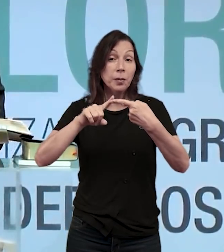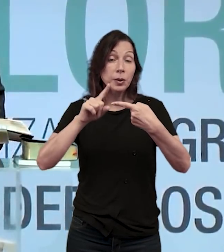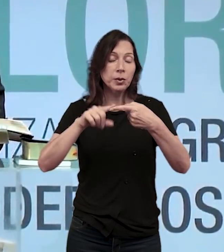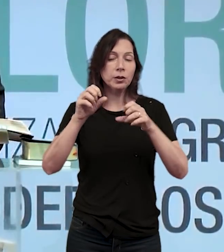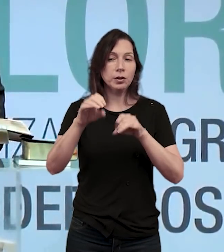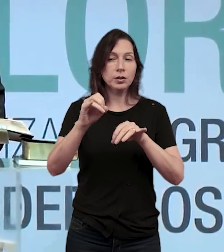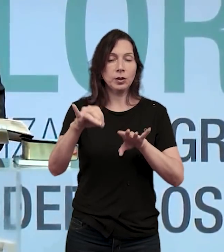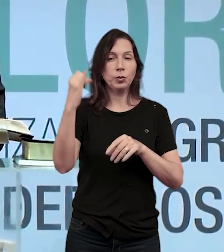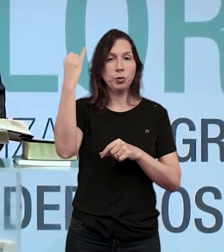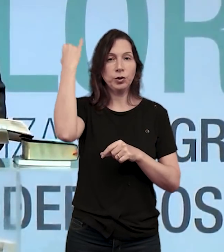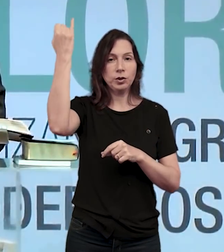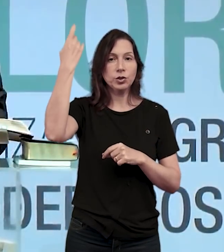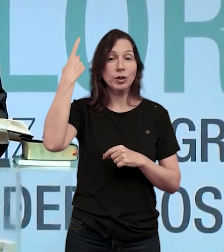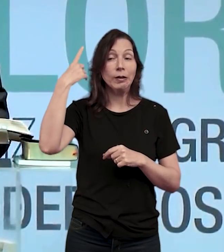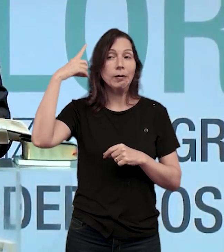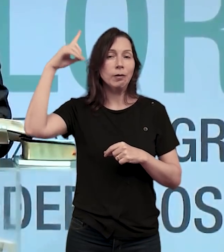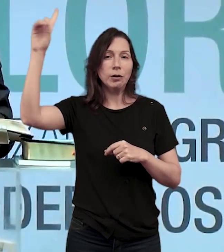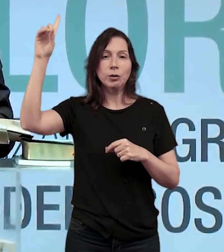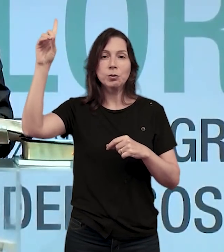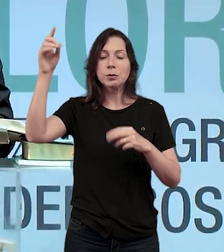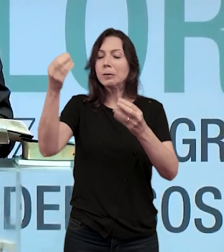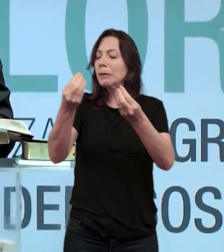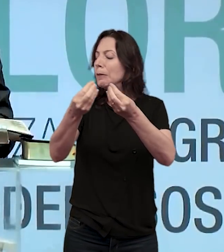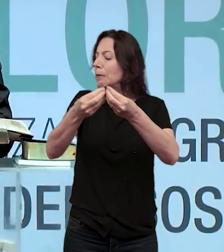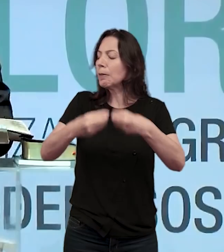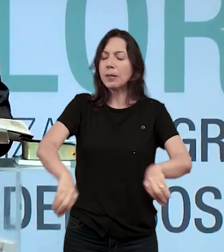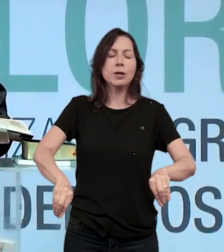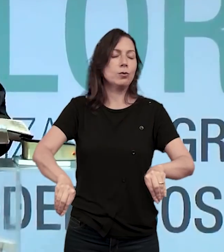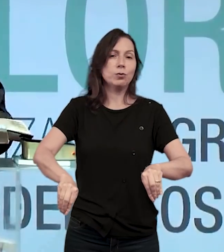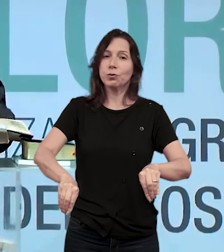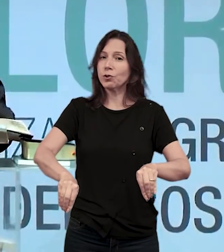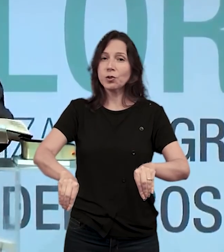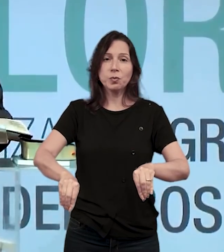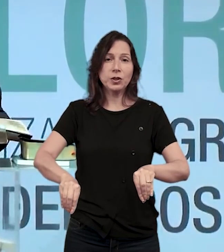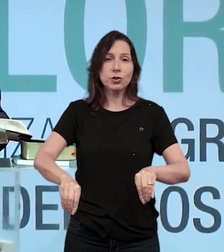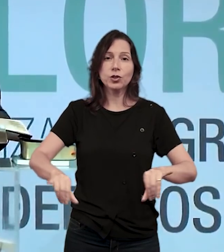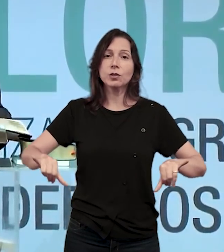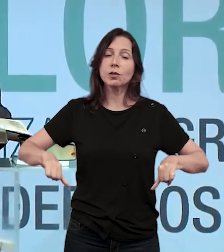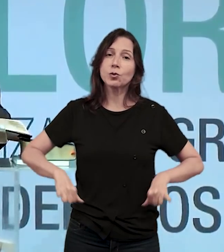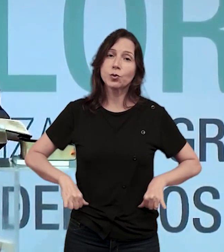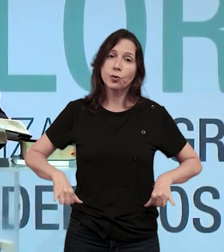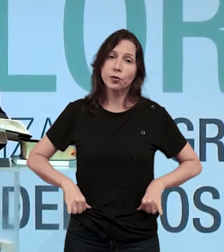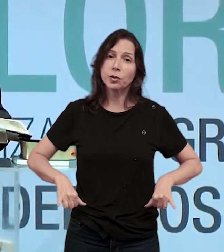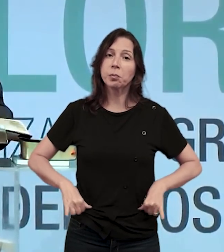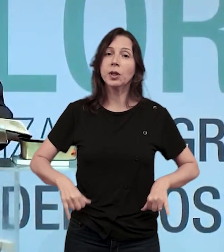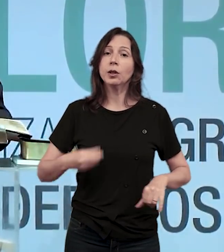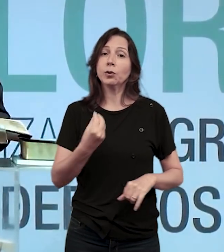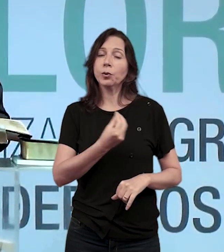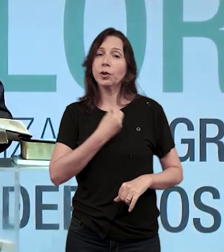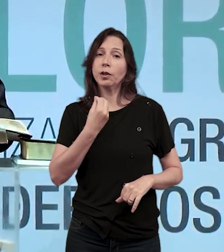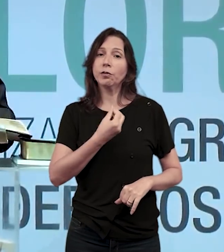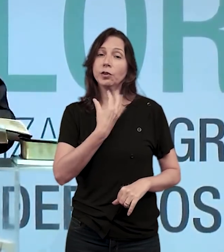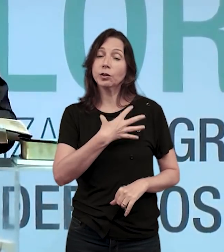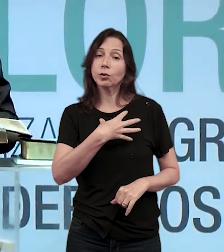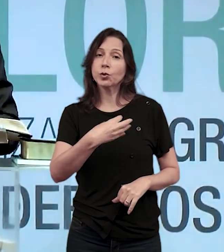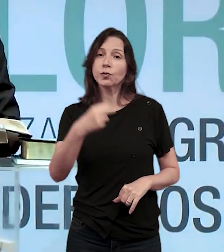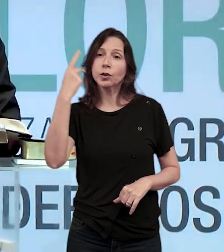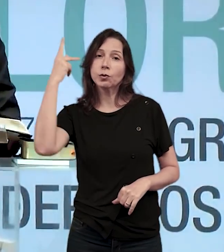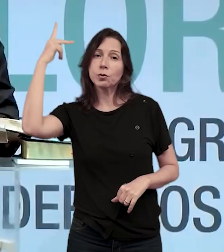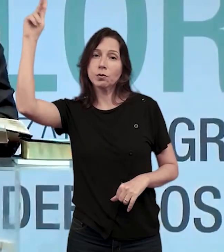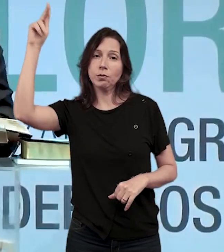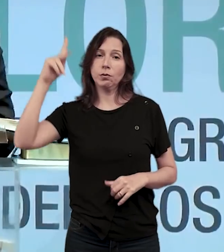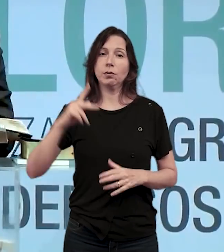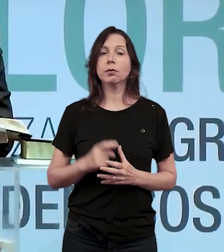filhos. Essa é uma frase dos puritanos. Deus não desperdiça sofrimento na vida de